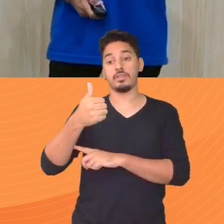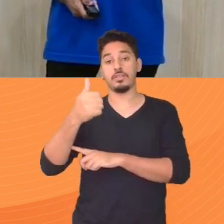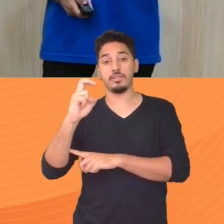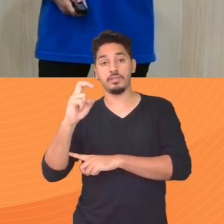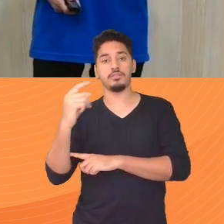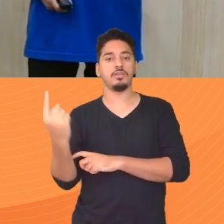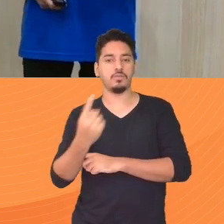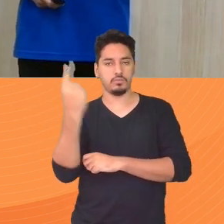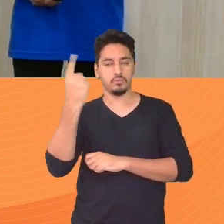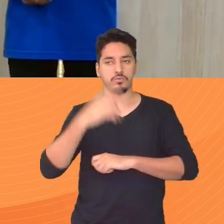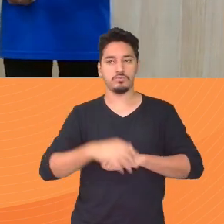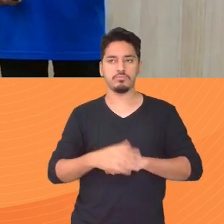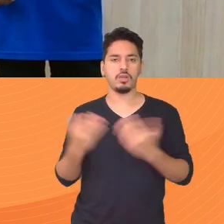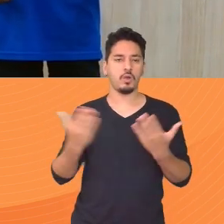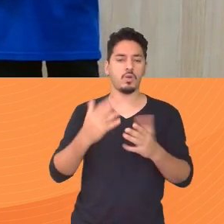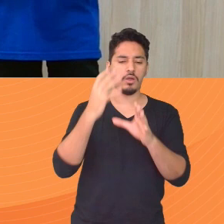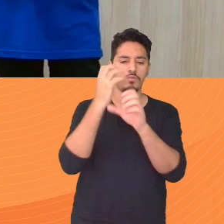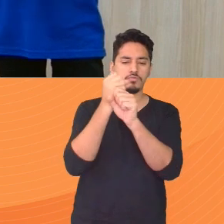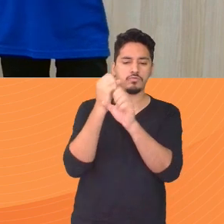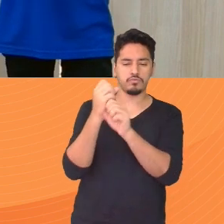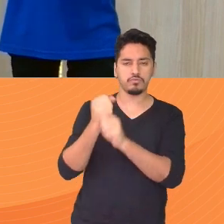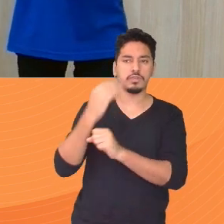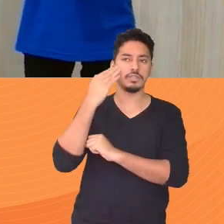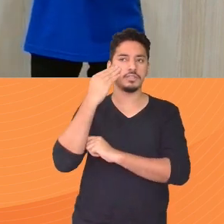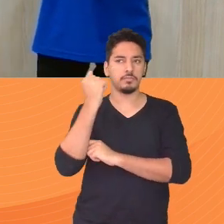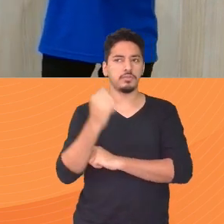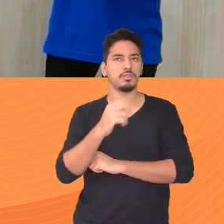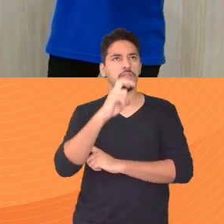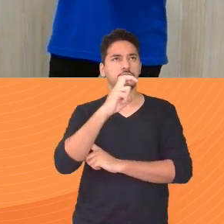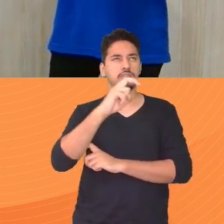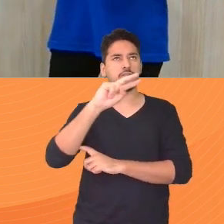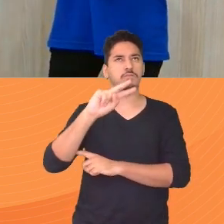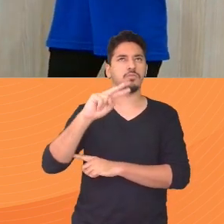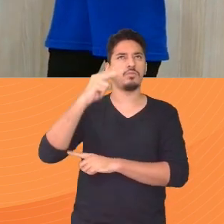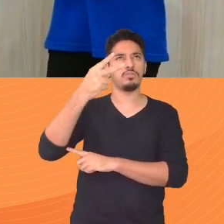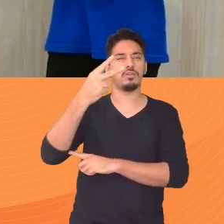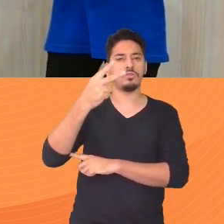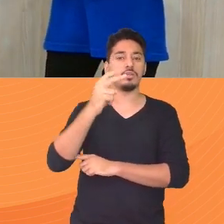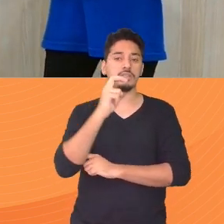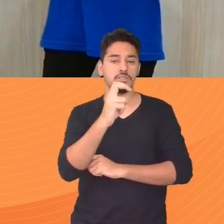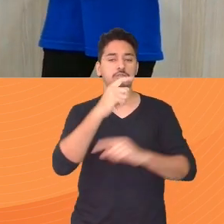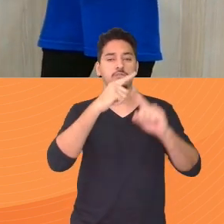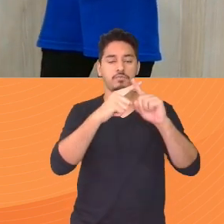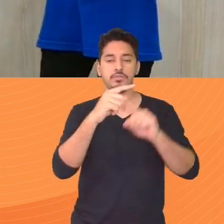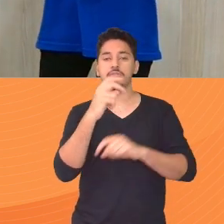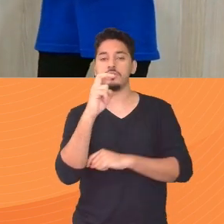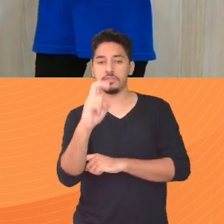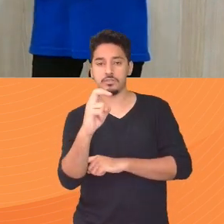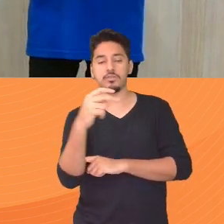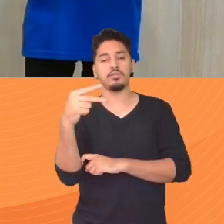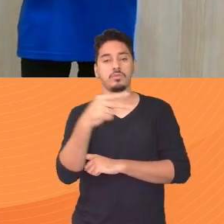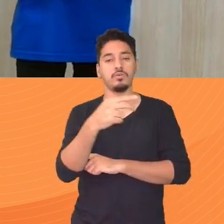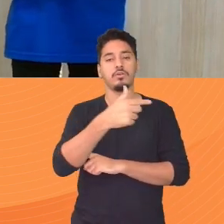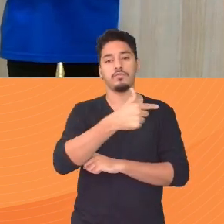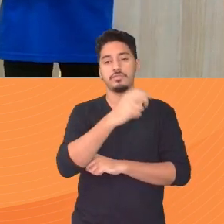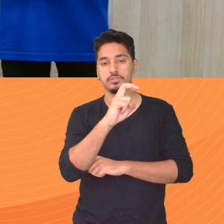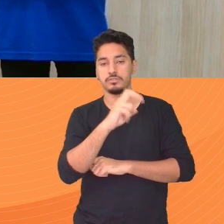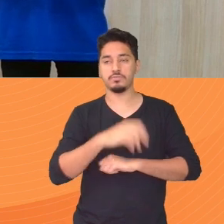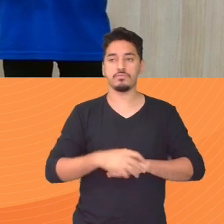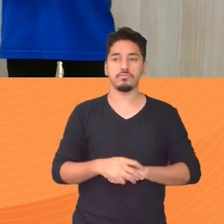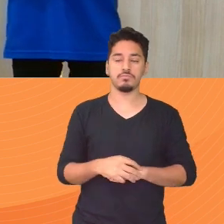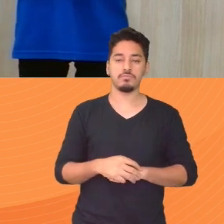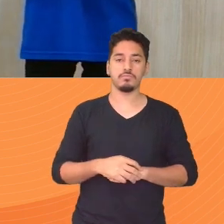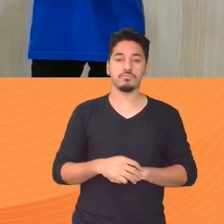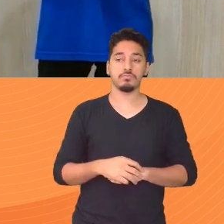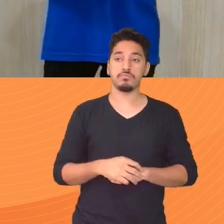aí eu posso fazer as multiplicações, sabendo que 5 ao quadrado, potência, é 5 vezes 5, que dá igual a 25. E aí a gente